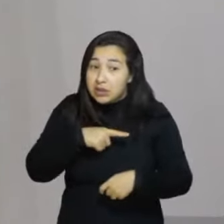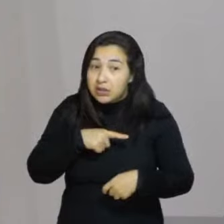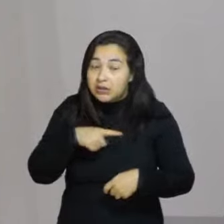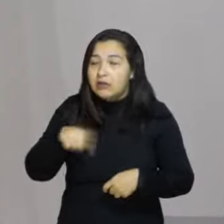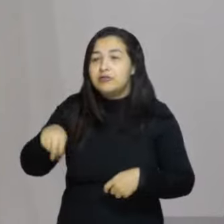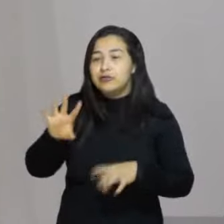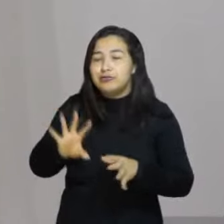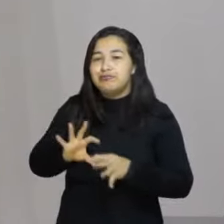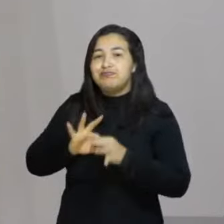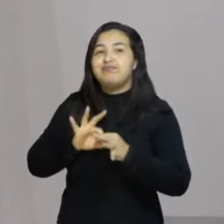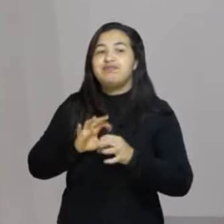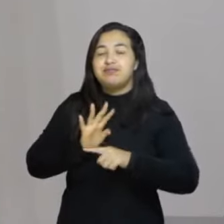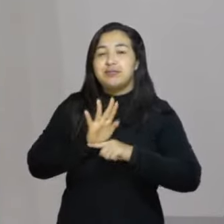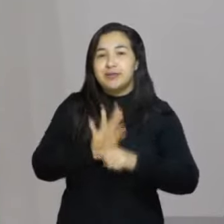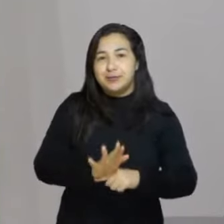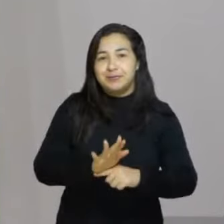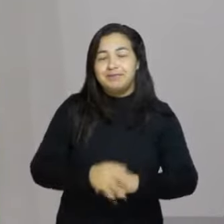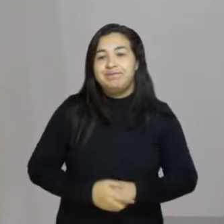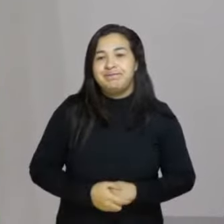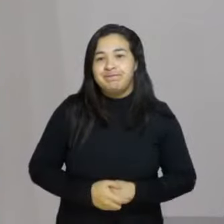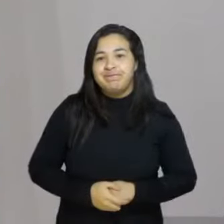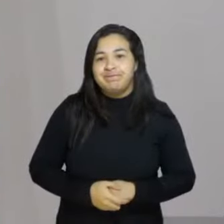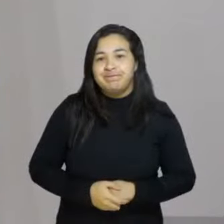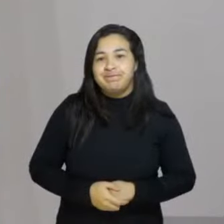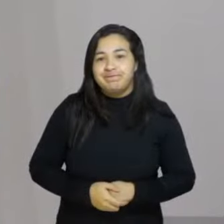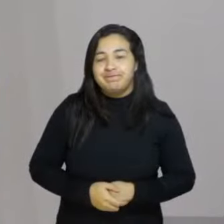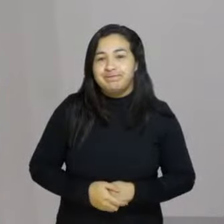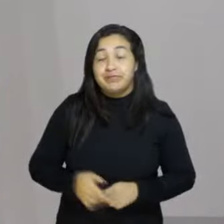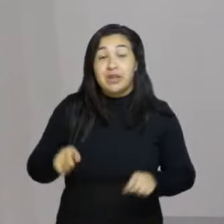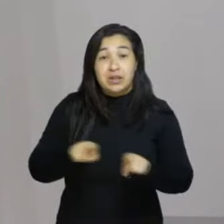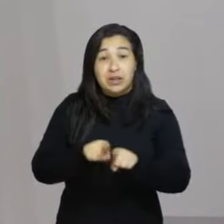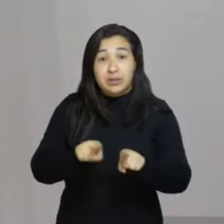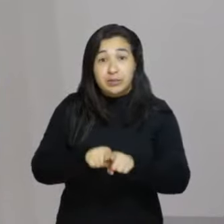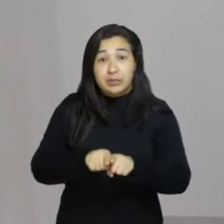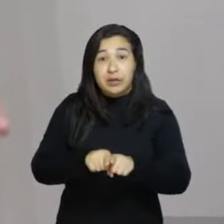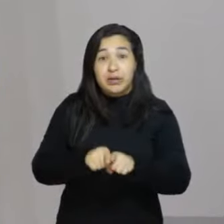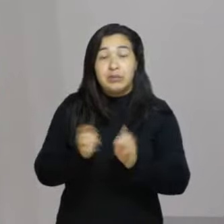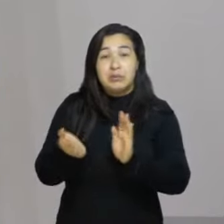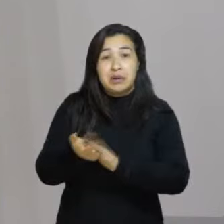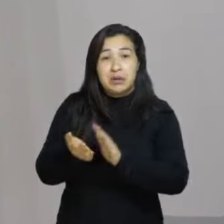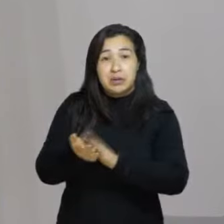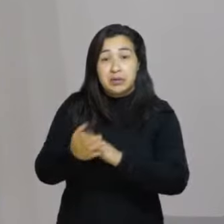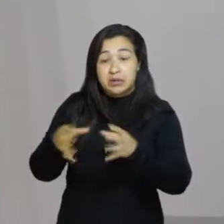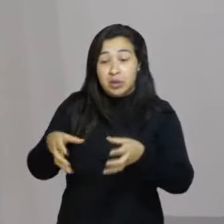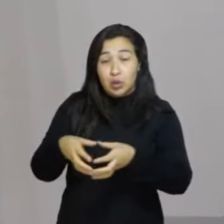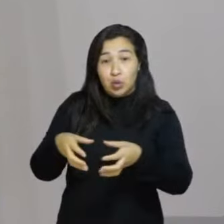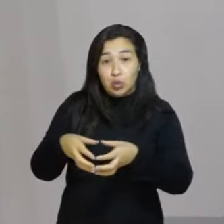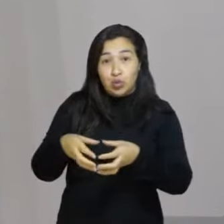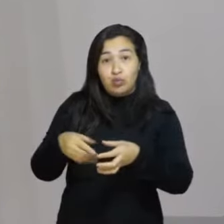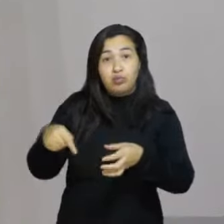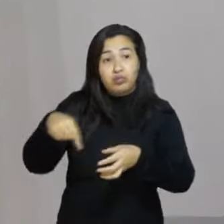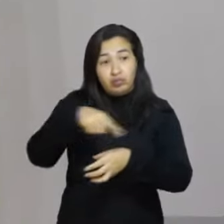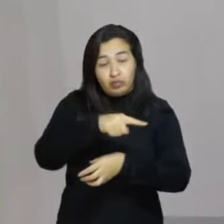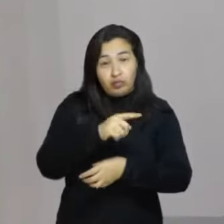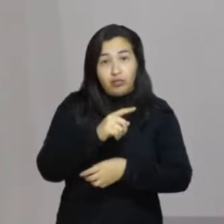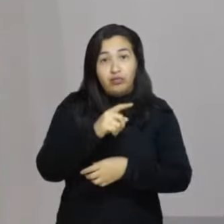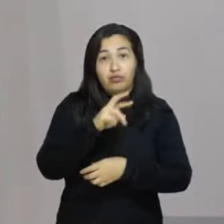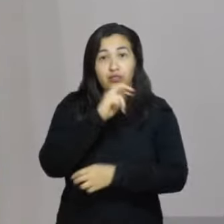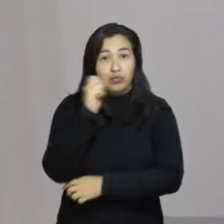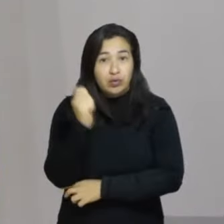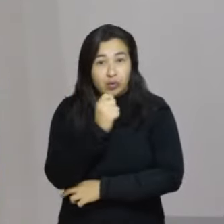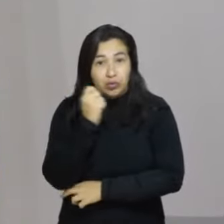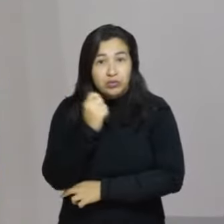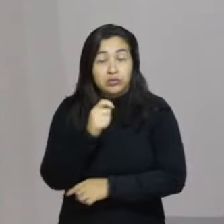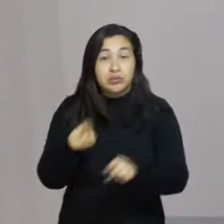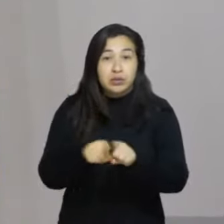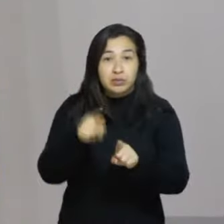deputados que apoiaram essa causa, que estiveram lá também no Rio Grande do Sul, as suas equipes que foram para o Rio Grande do Sul, aqueles que ajudaram de alguma